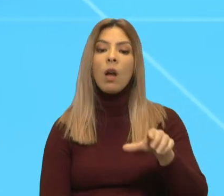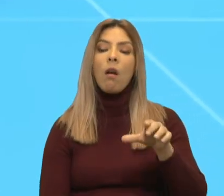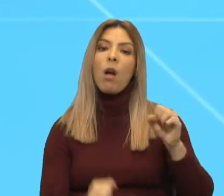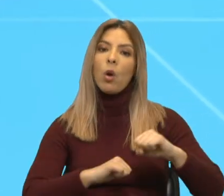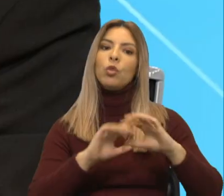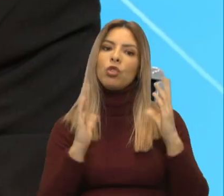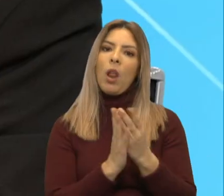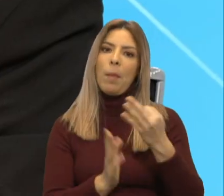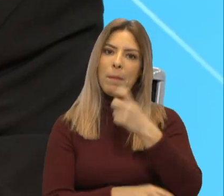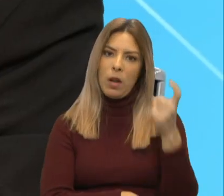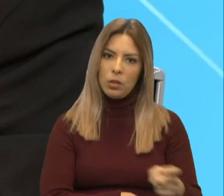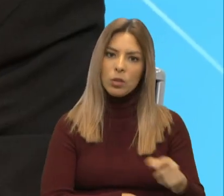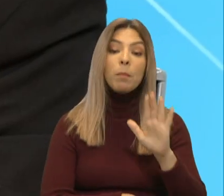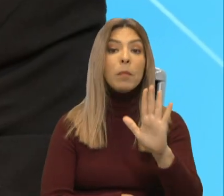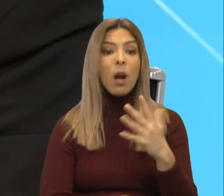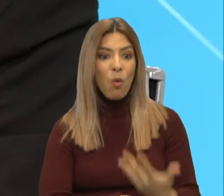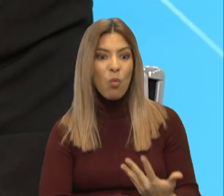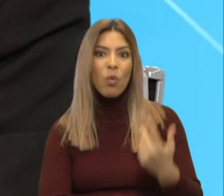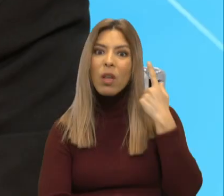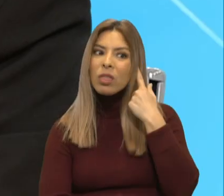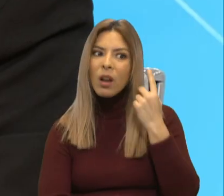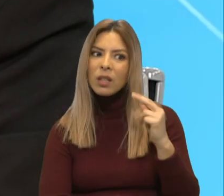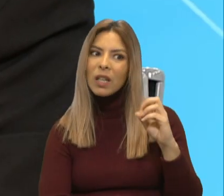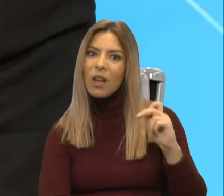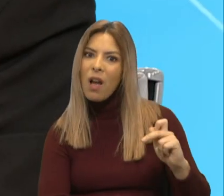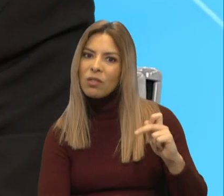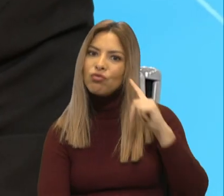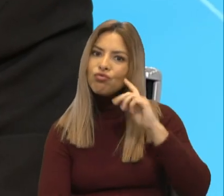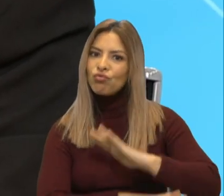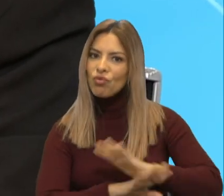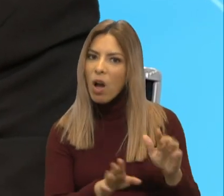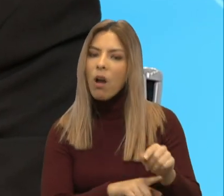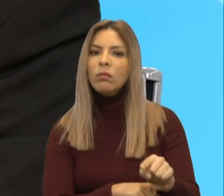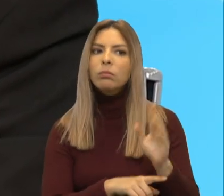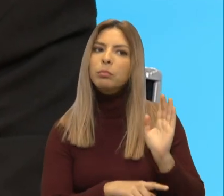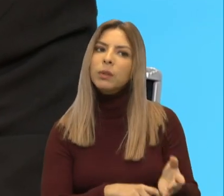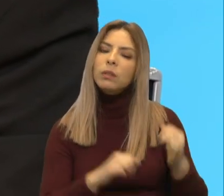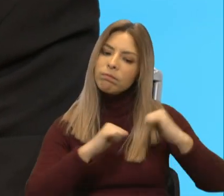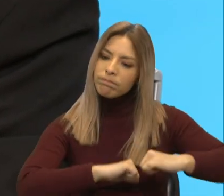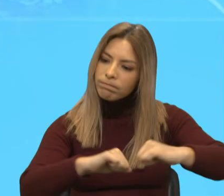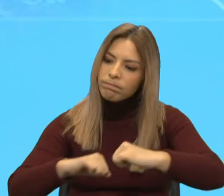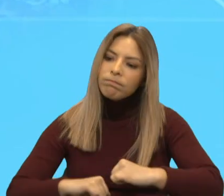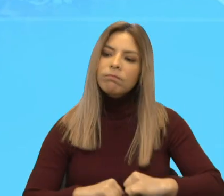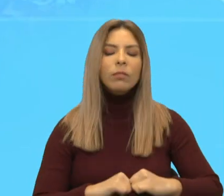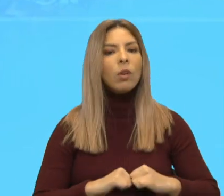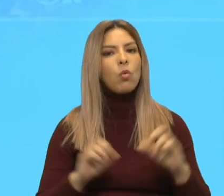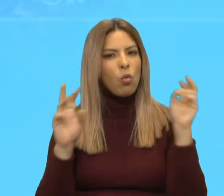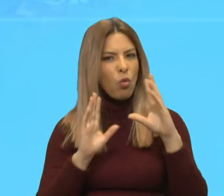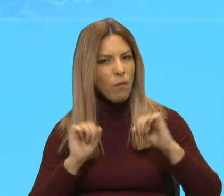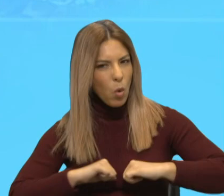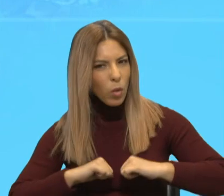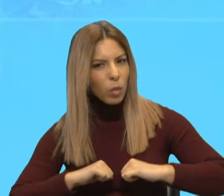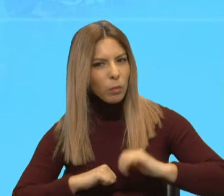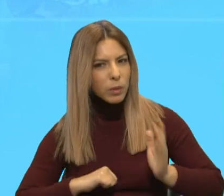Agora, passado 30 anos, é necessário também um consenso nacional. É necessário um novo acordo? Um novo